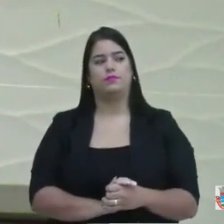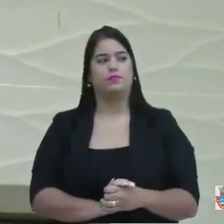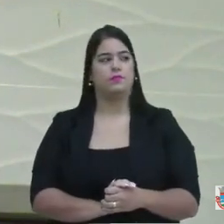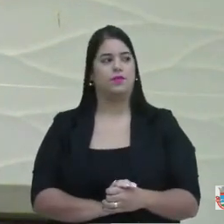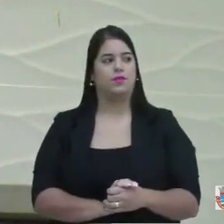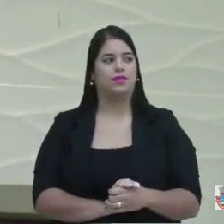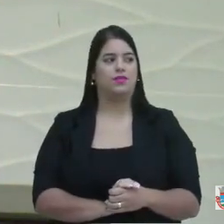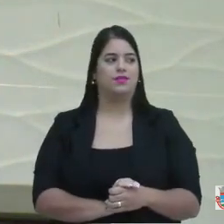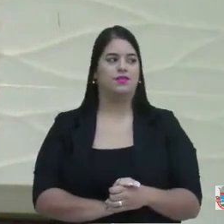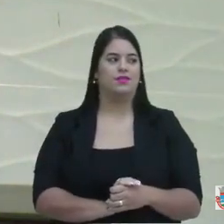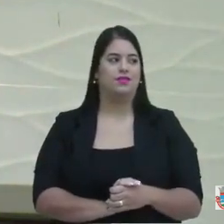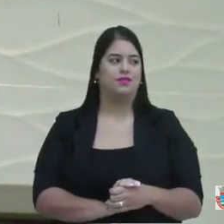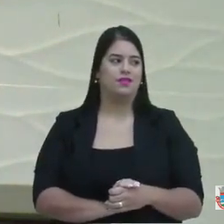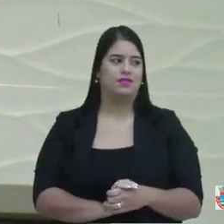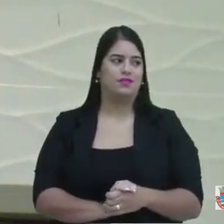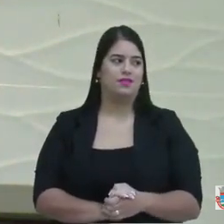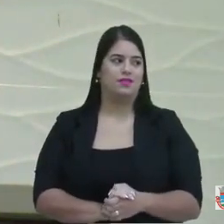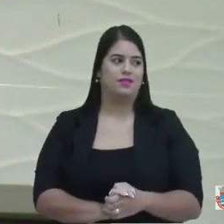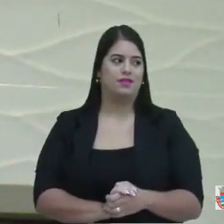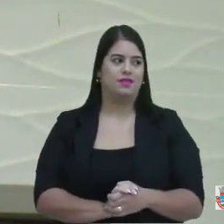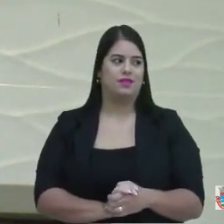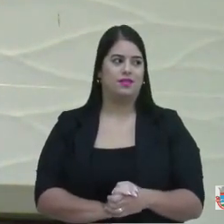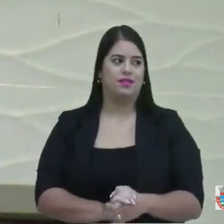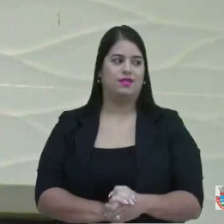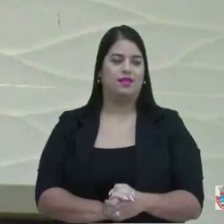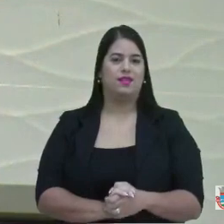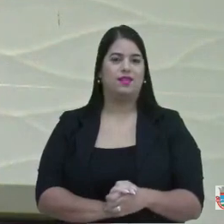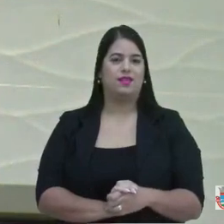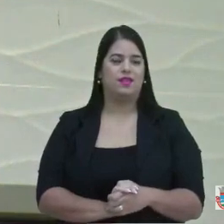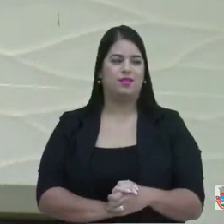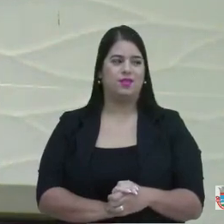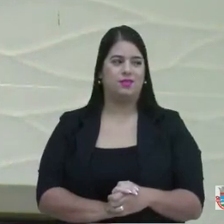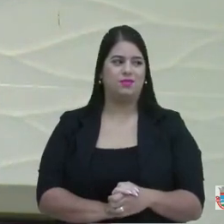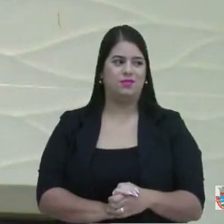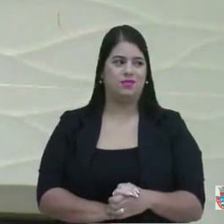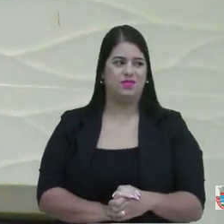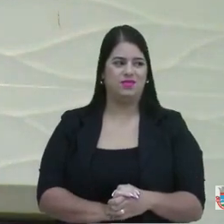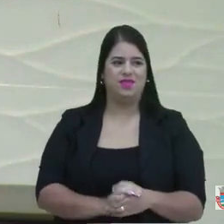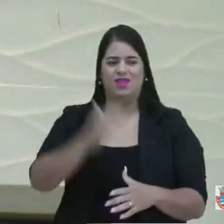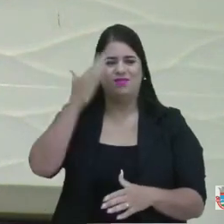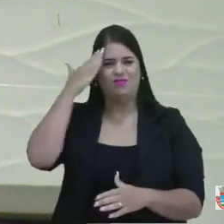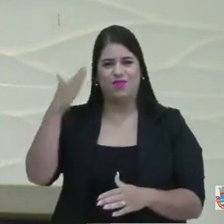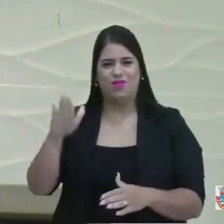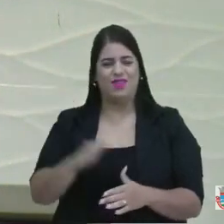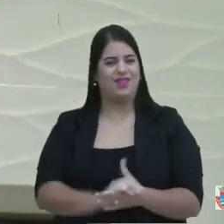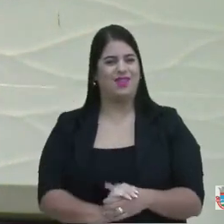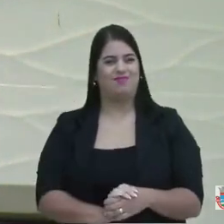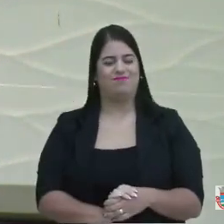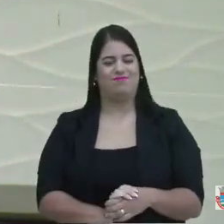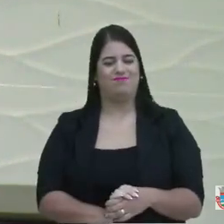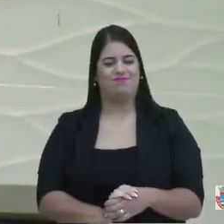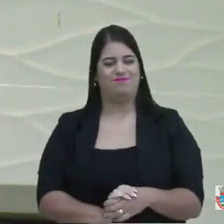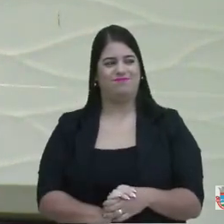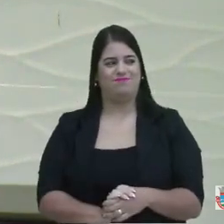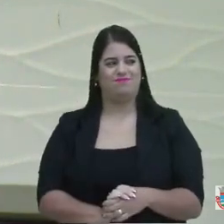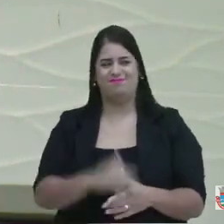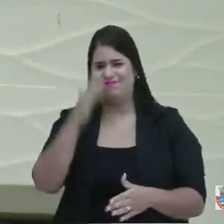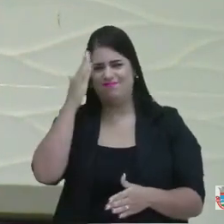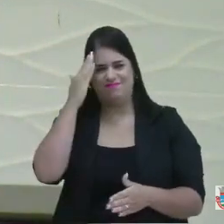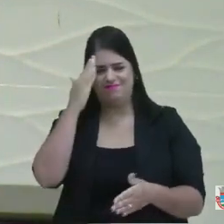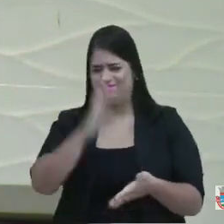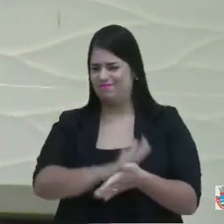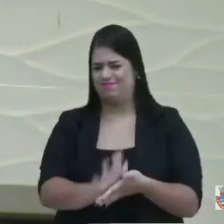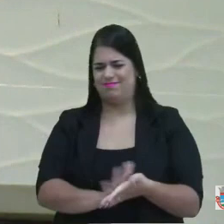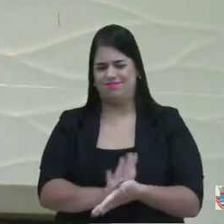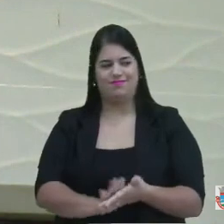de Pachequinho para não acontecer alguns constrangimentos. Está dizendo, entre ele e a Compesa, se os canos fossem para a vila. Os canos não